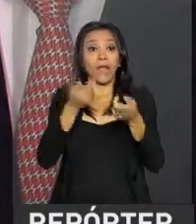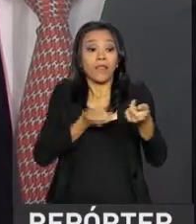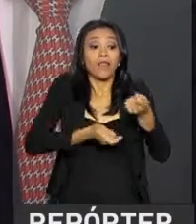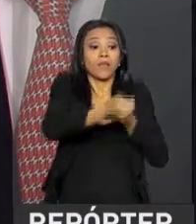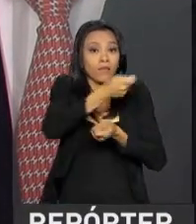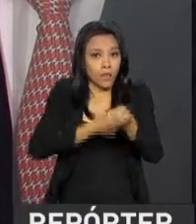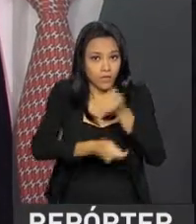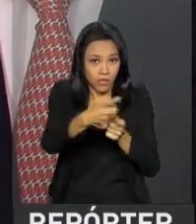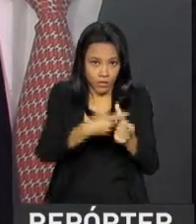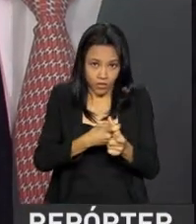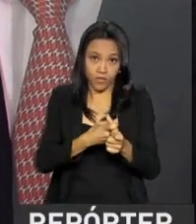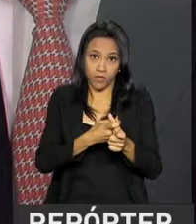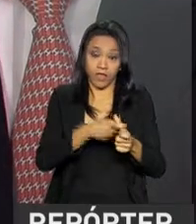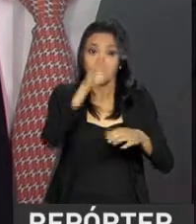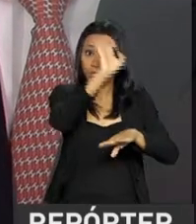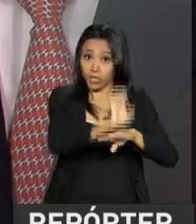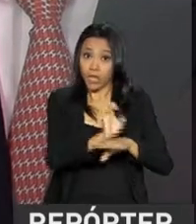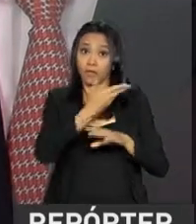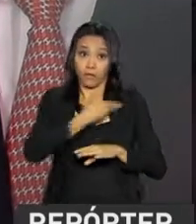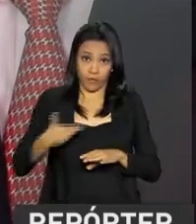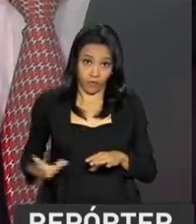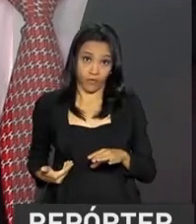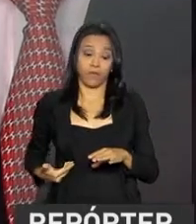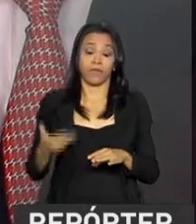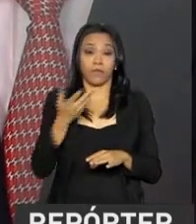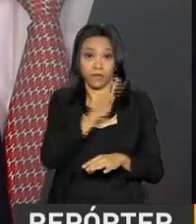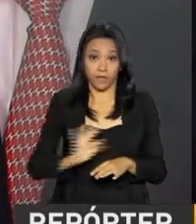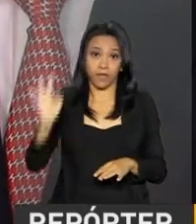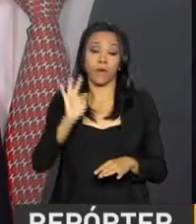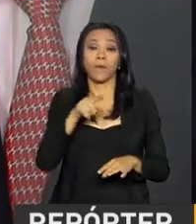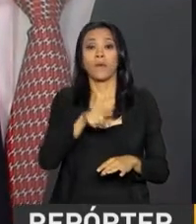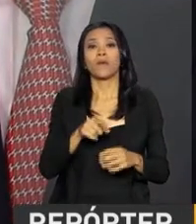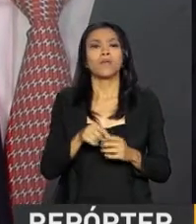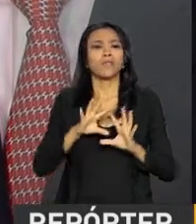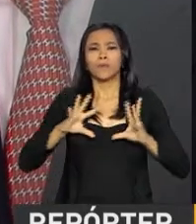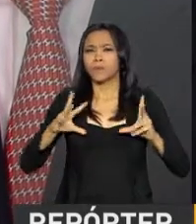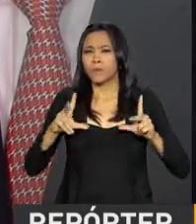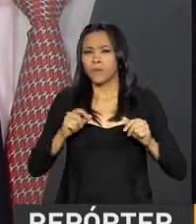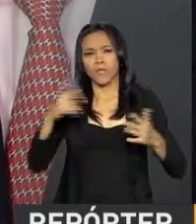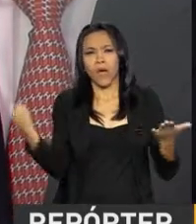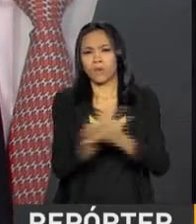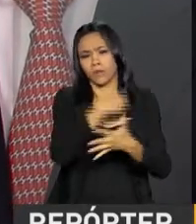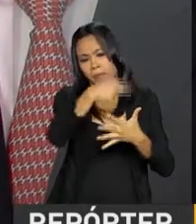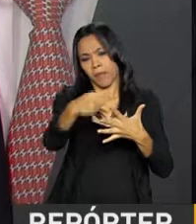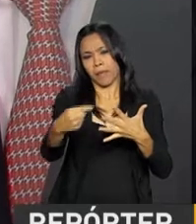grande passo para nós, porque no alongamento da dívida e todas essas situações vai nos